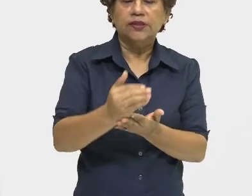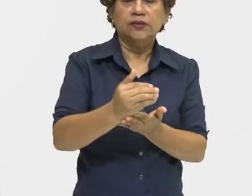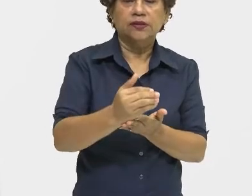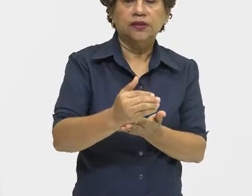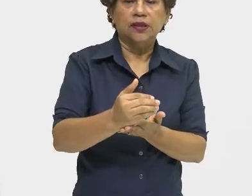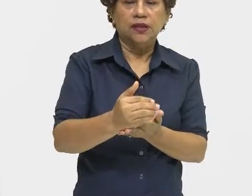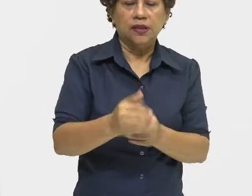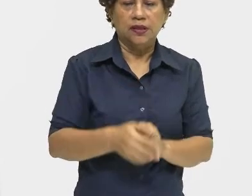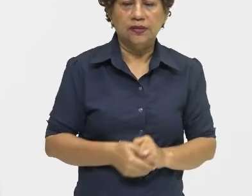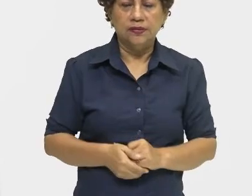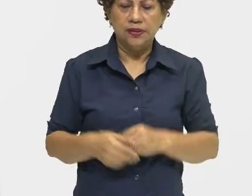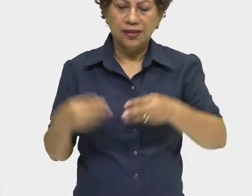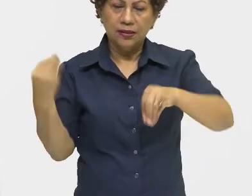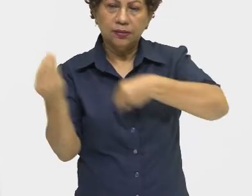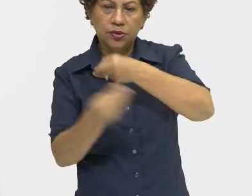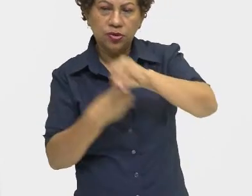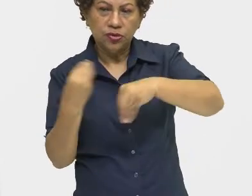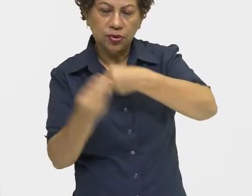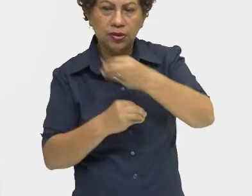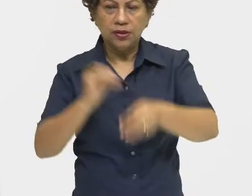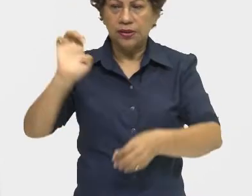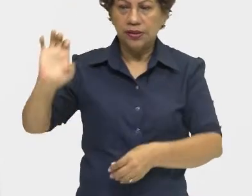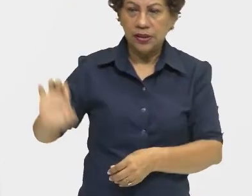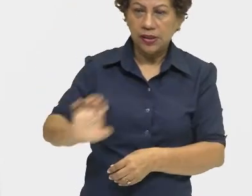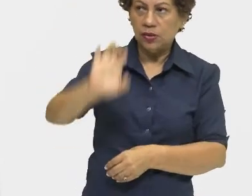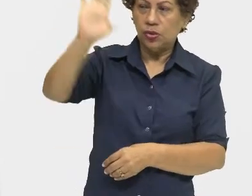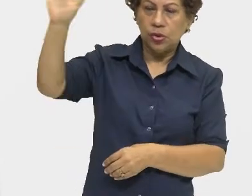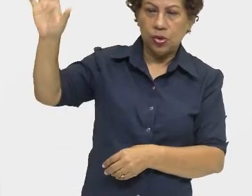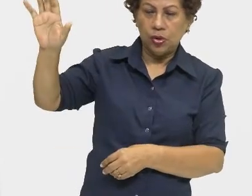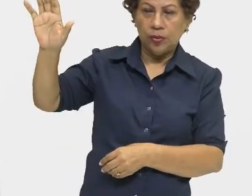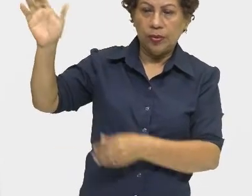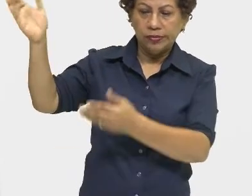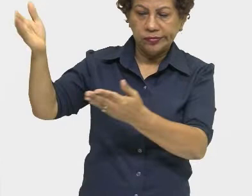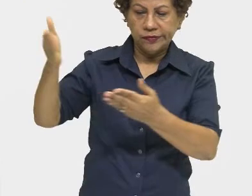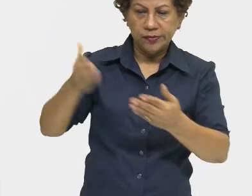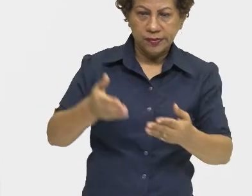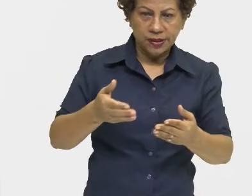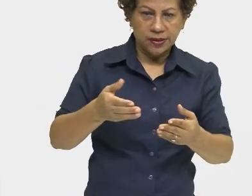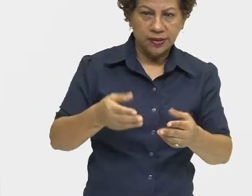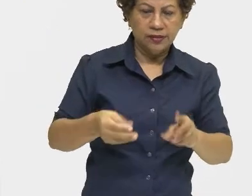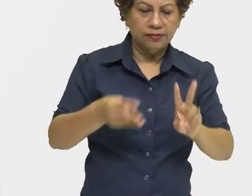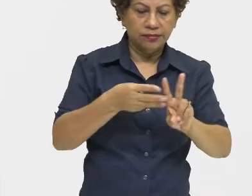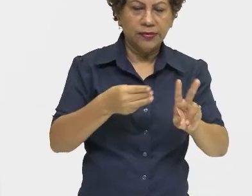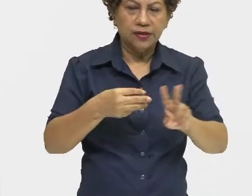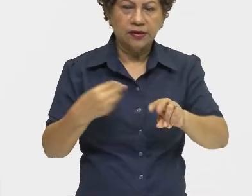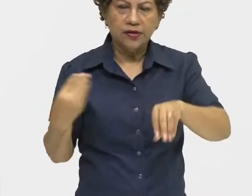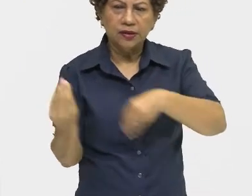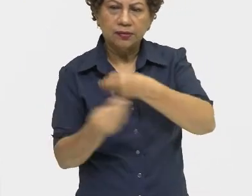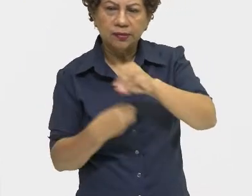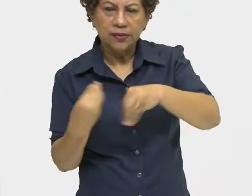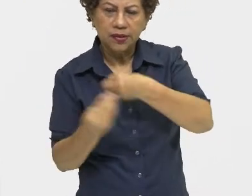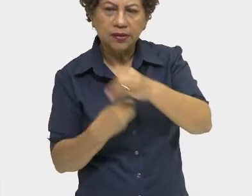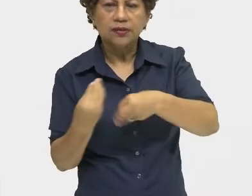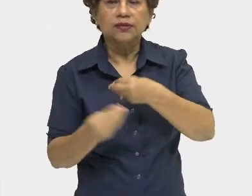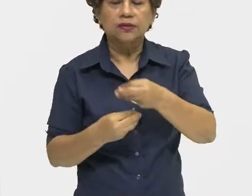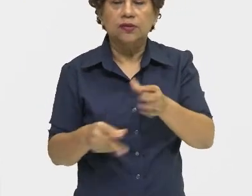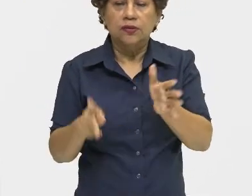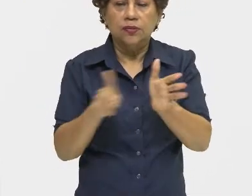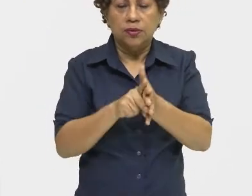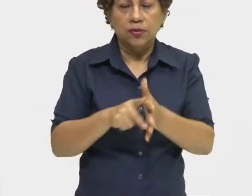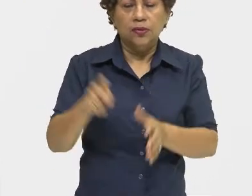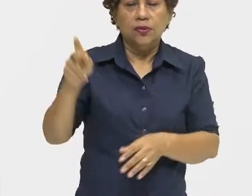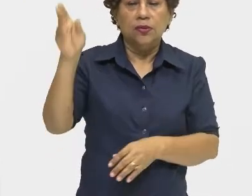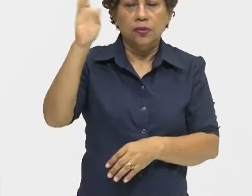da fusão de cultura europeia, africana e indígena, aliada às manifestações oriundas do próprio